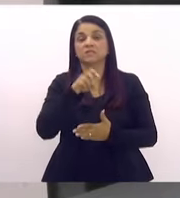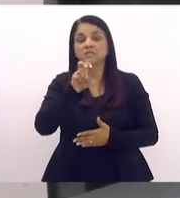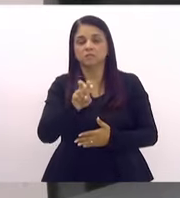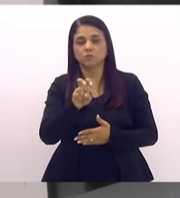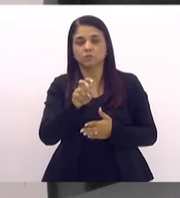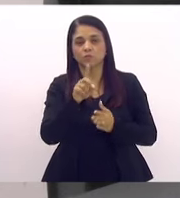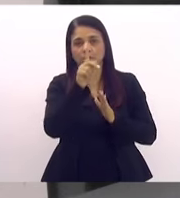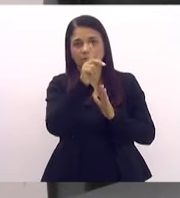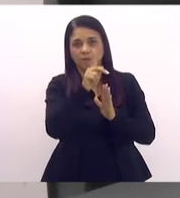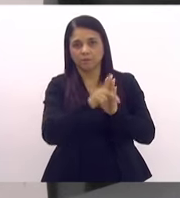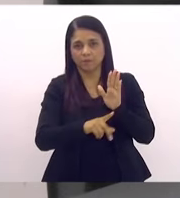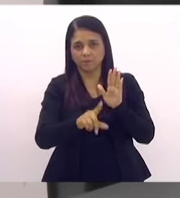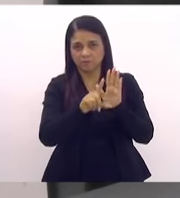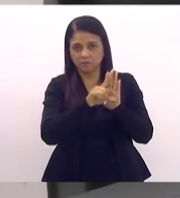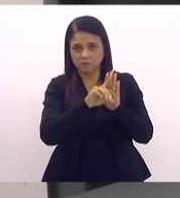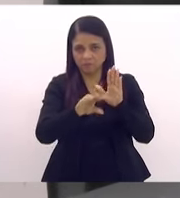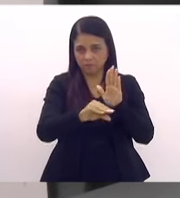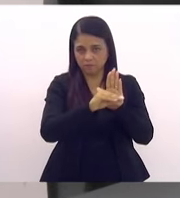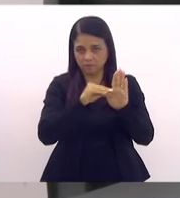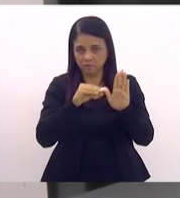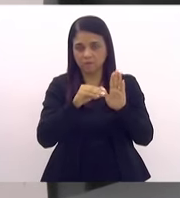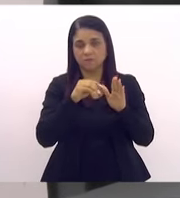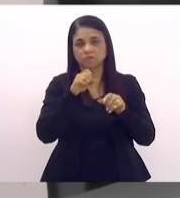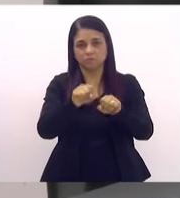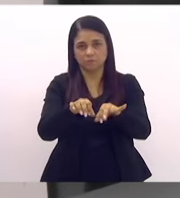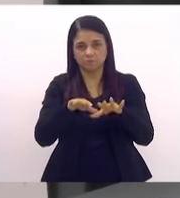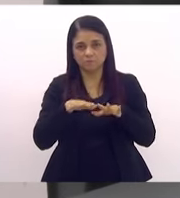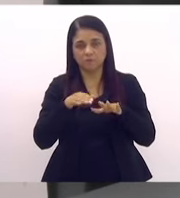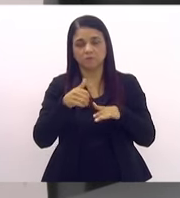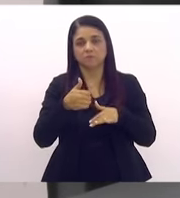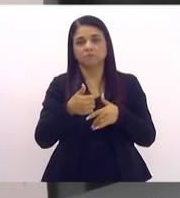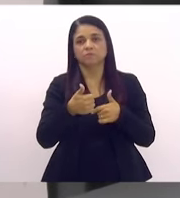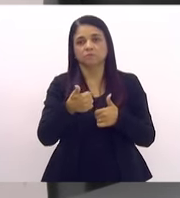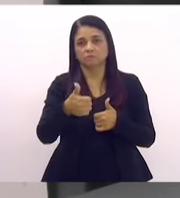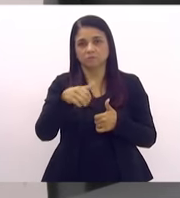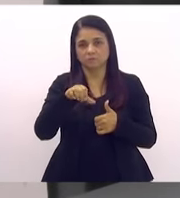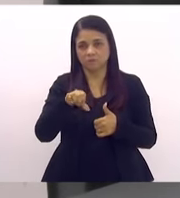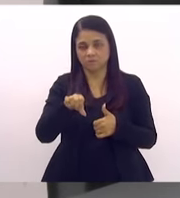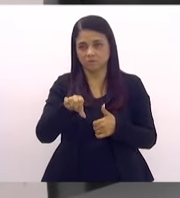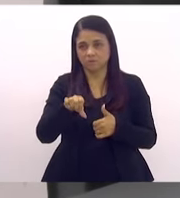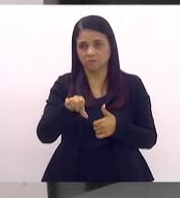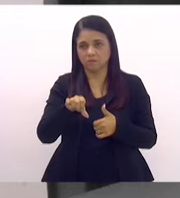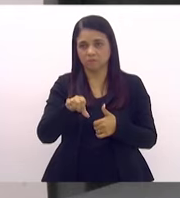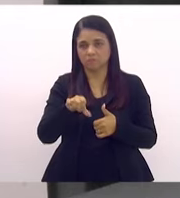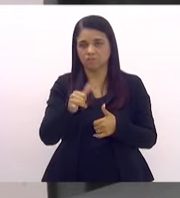5. Emendas de plenário ao PL 1188 de 19 de autoria. 4, presidente. Desculpa.